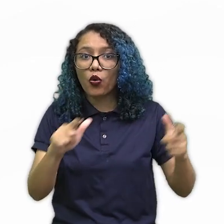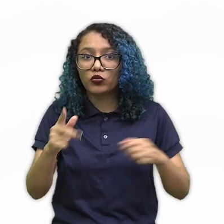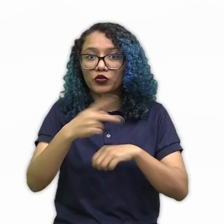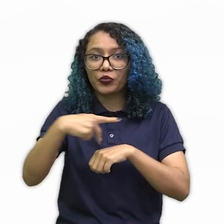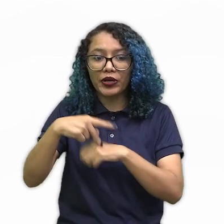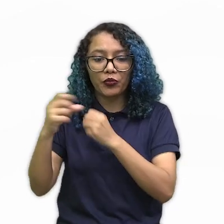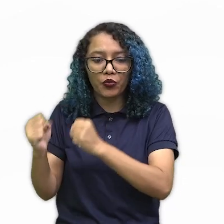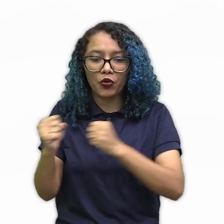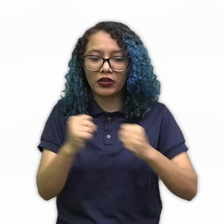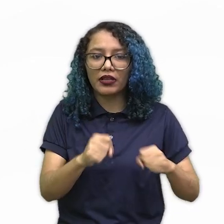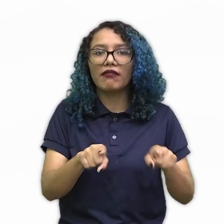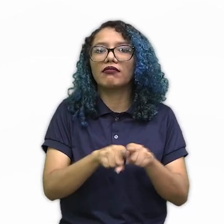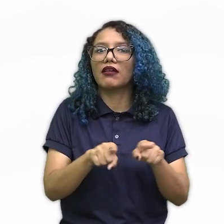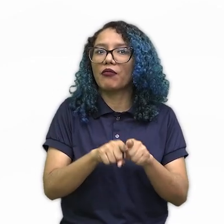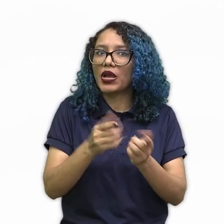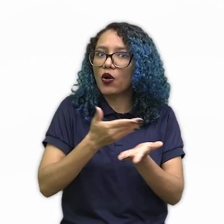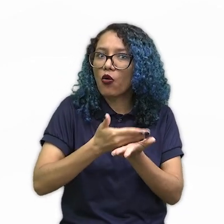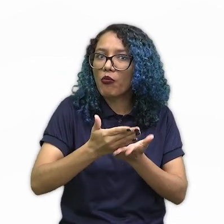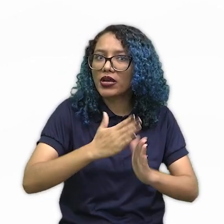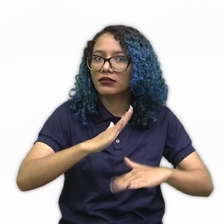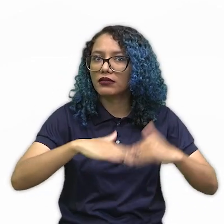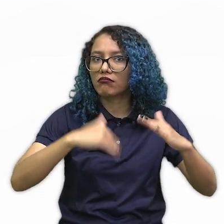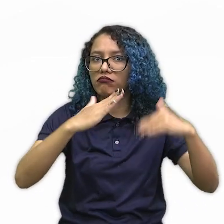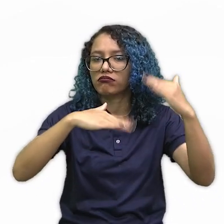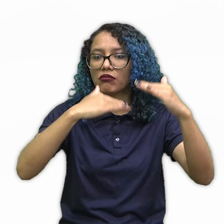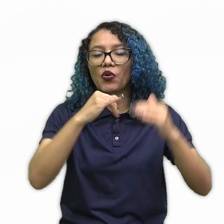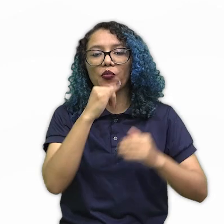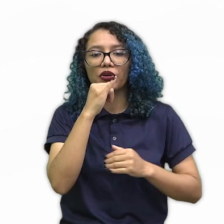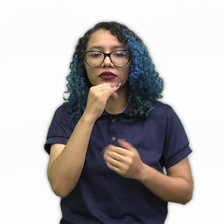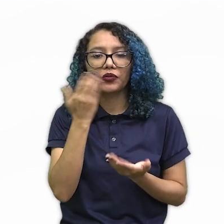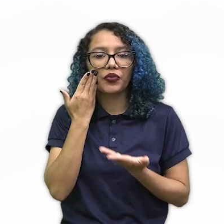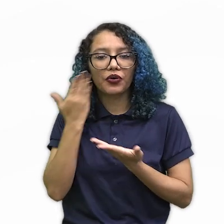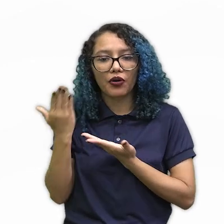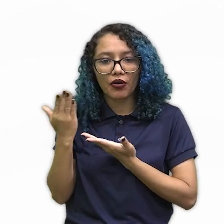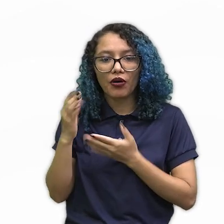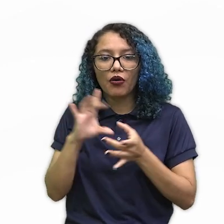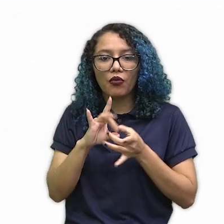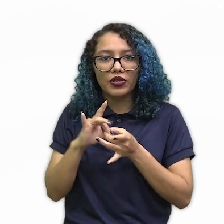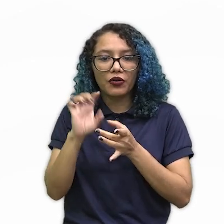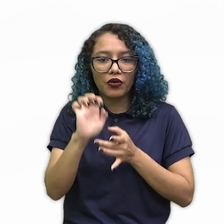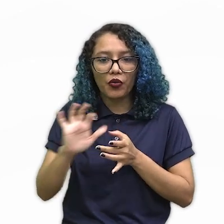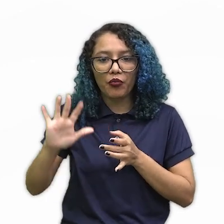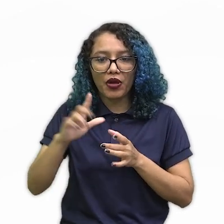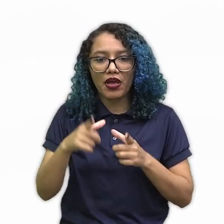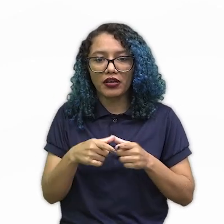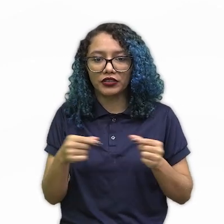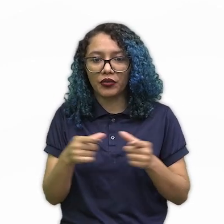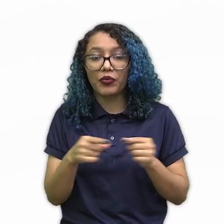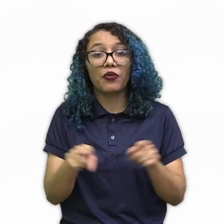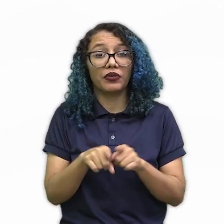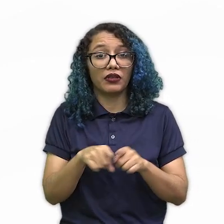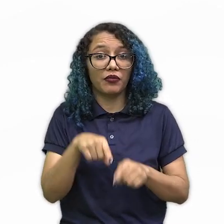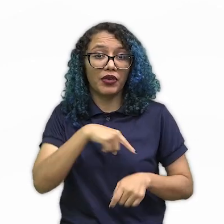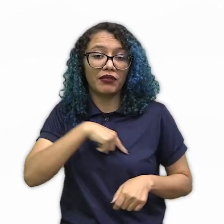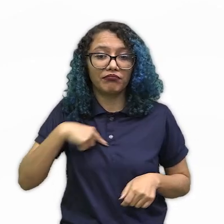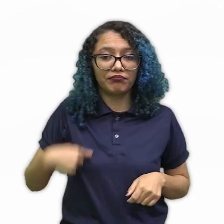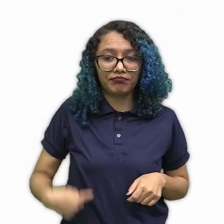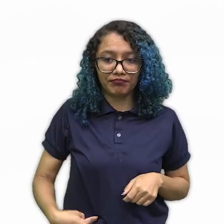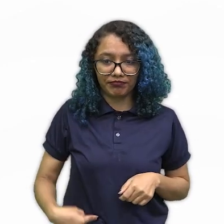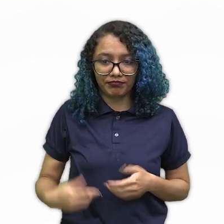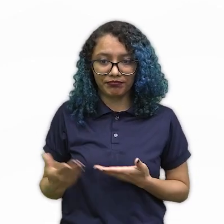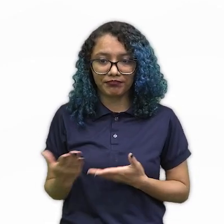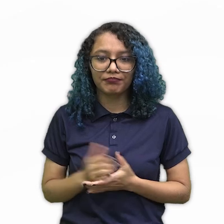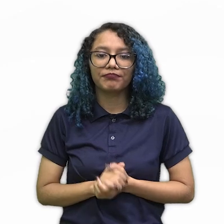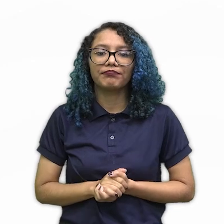polos de poder nesse contexto pelo mundo, como, por exemplo, a União Europeia, o Japão e, mais recentemente, a gente